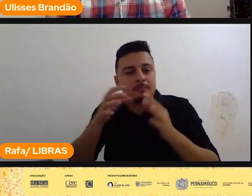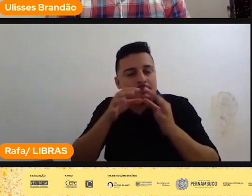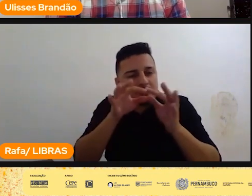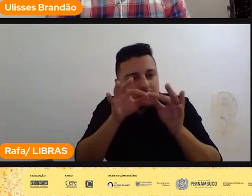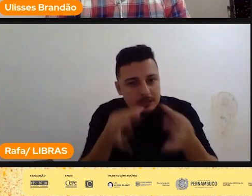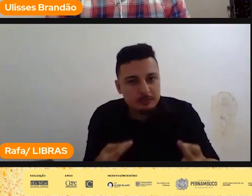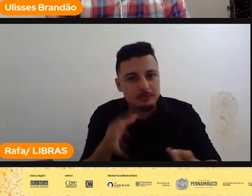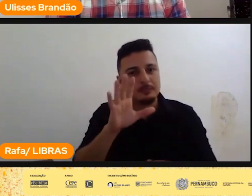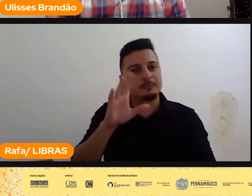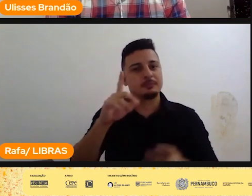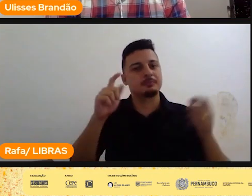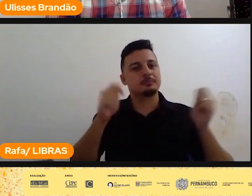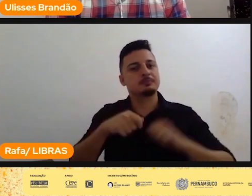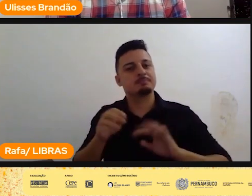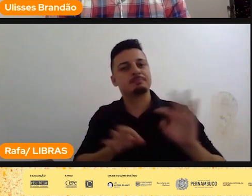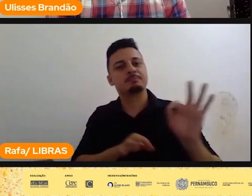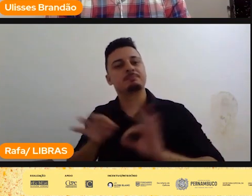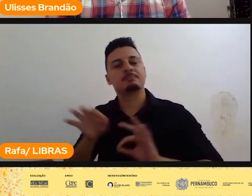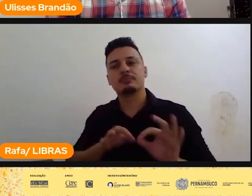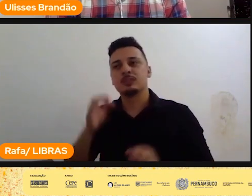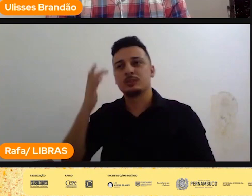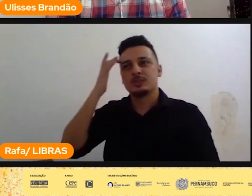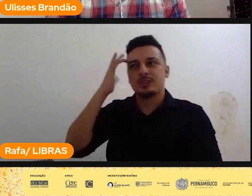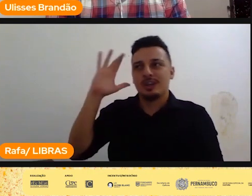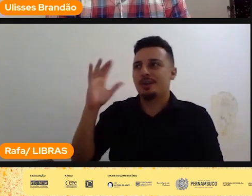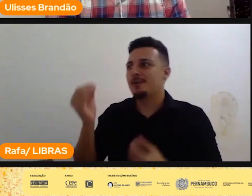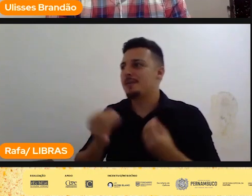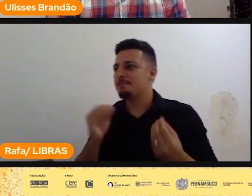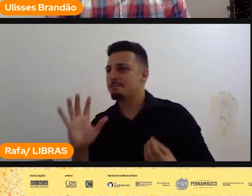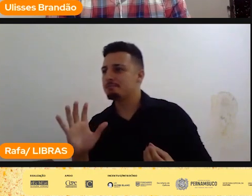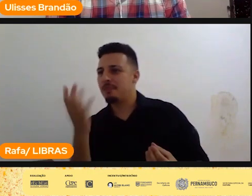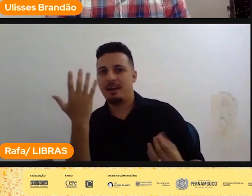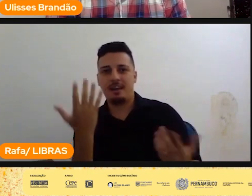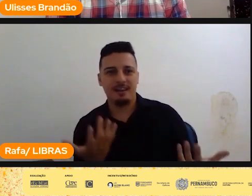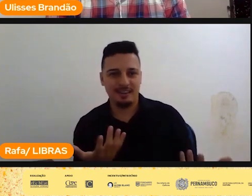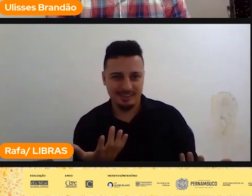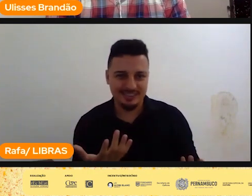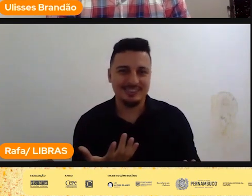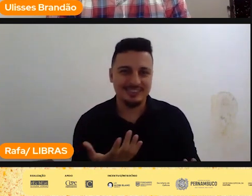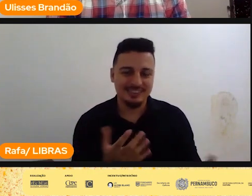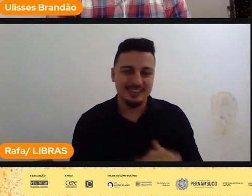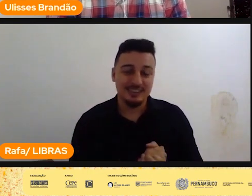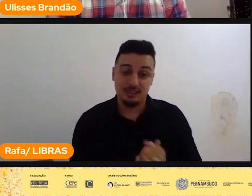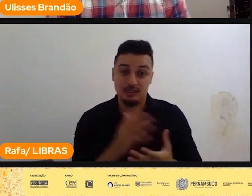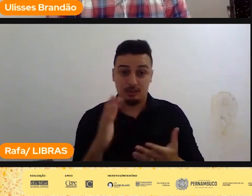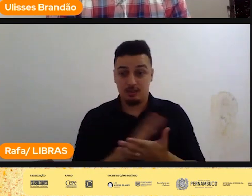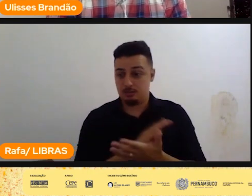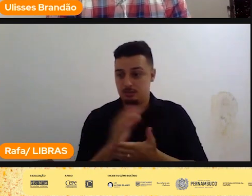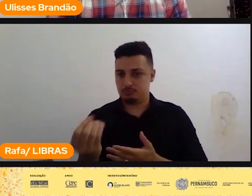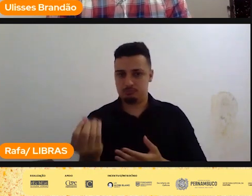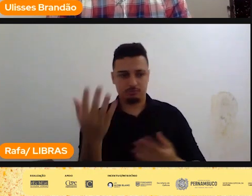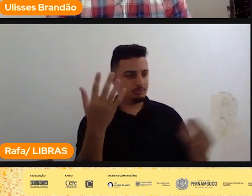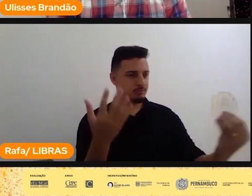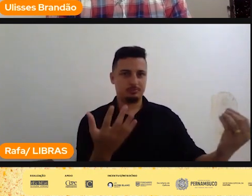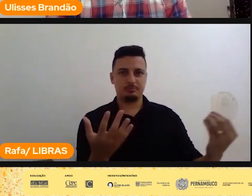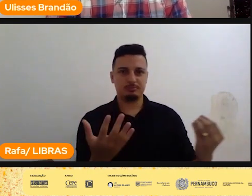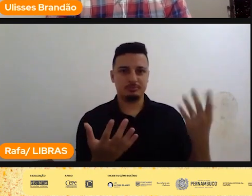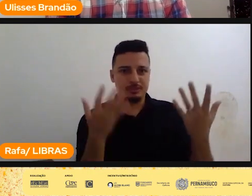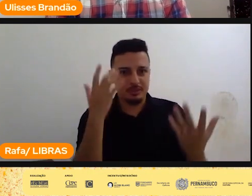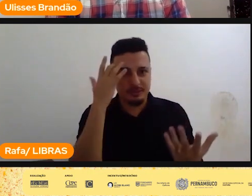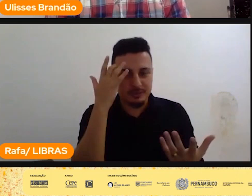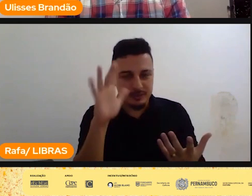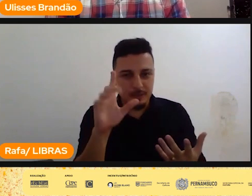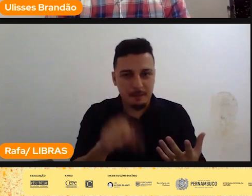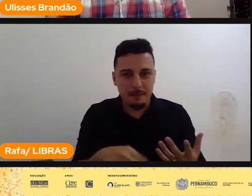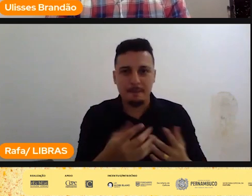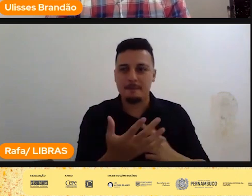traga situações muito nonsenses nessa jornada. E essas situações nonsenses, peculiares, faz